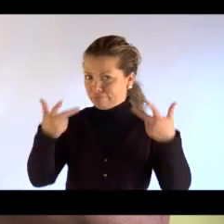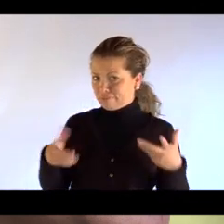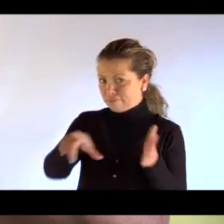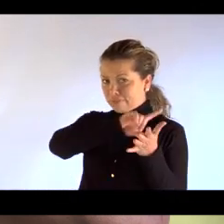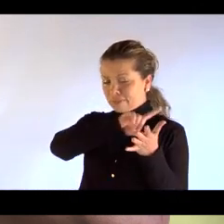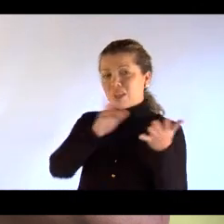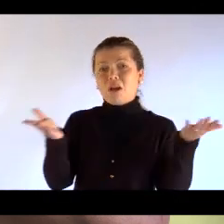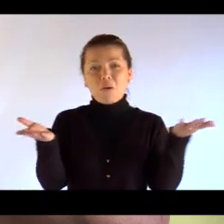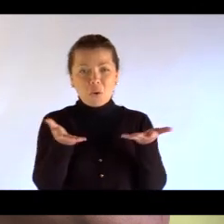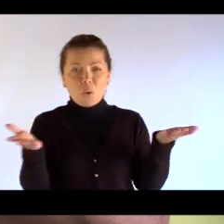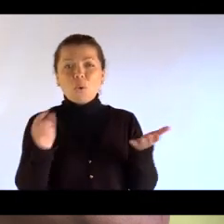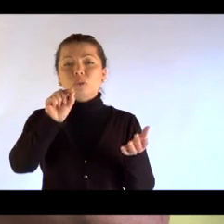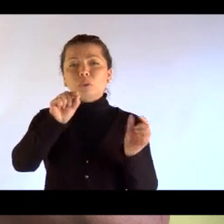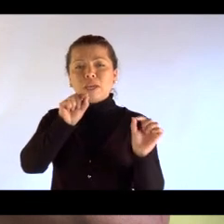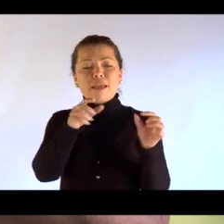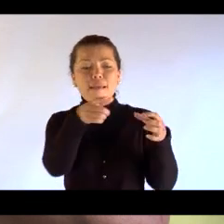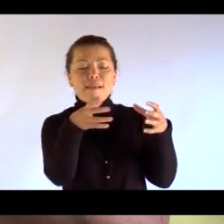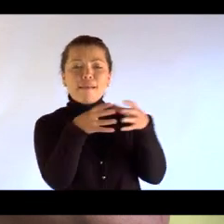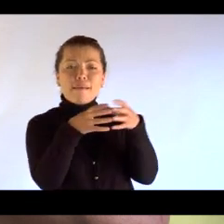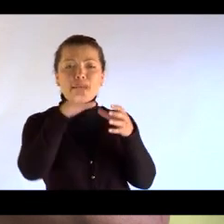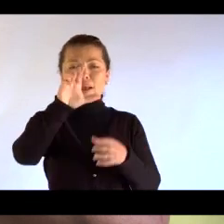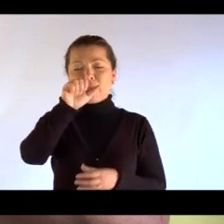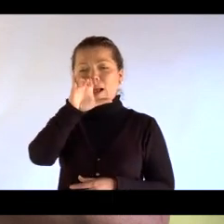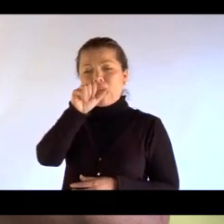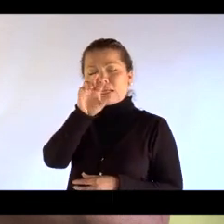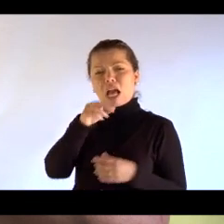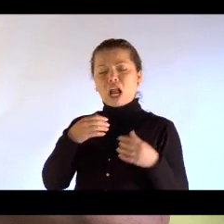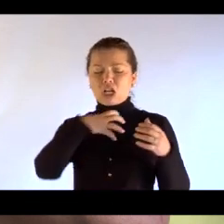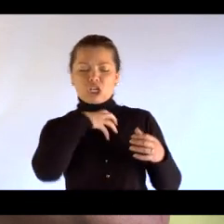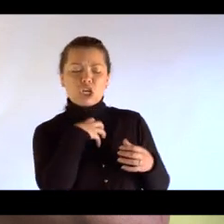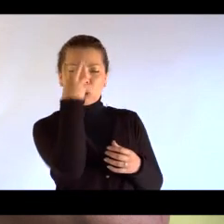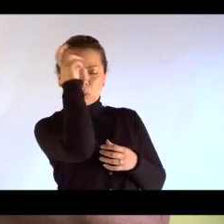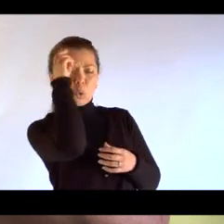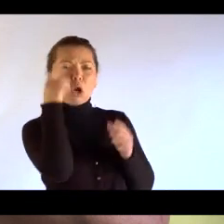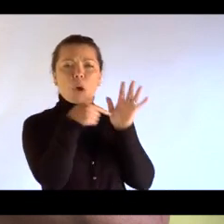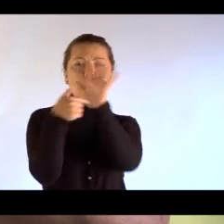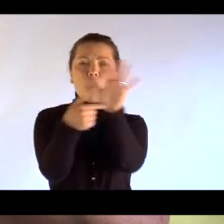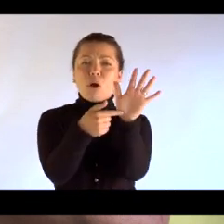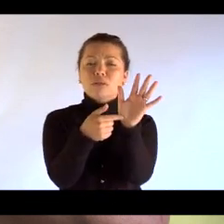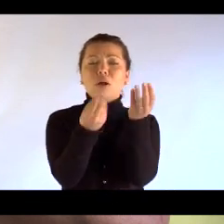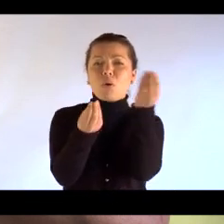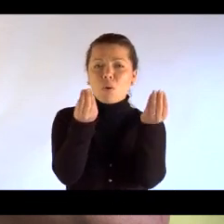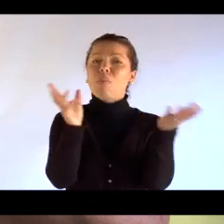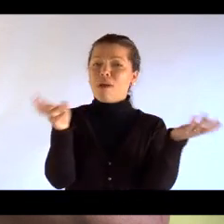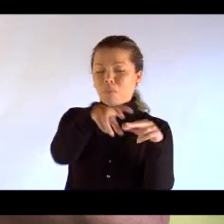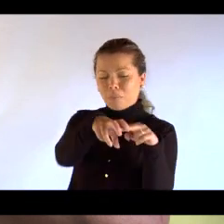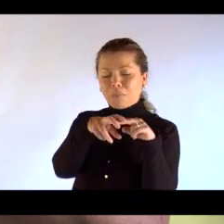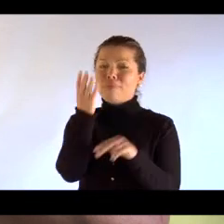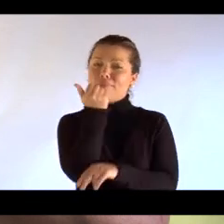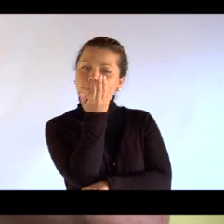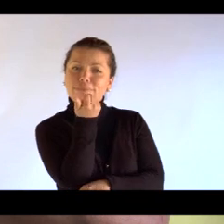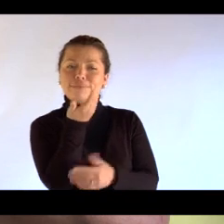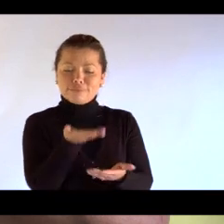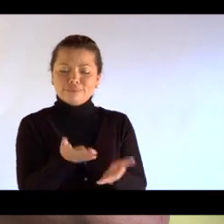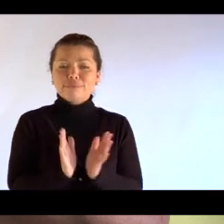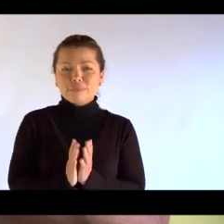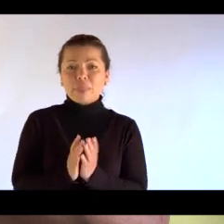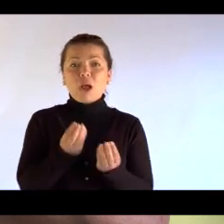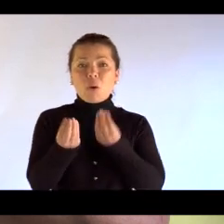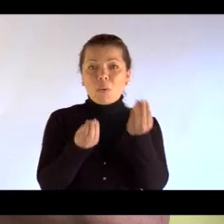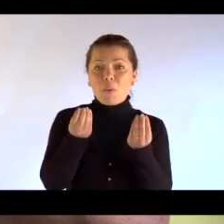litoral antes da chegada dos europeus, mas passa também pela conquista do território por estes e pelas atividades